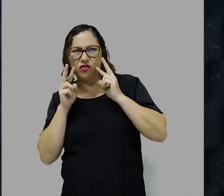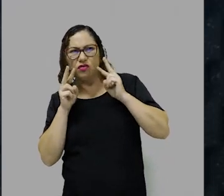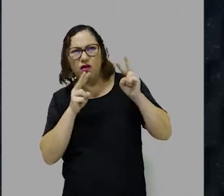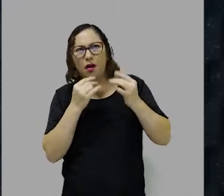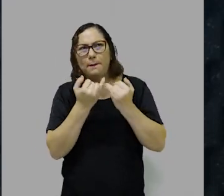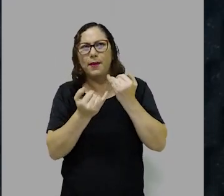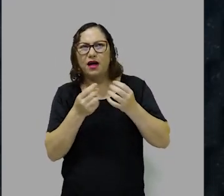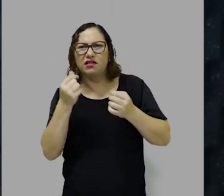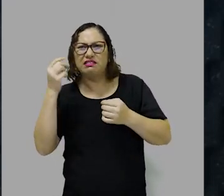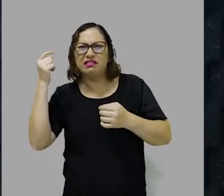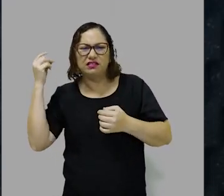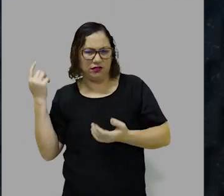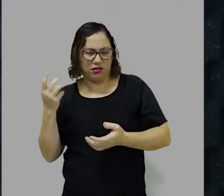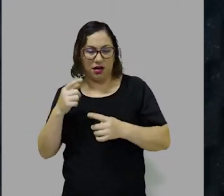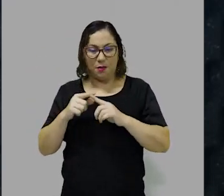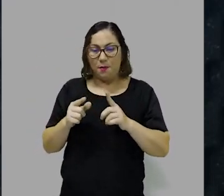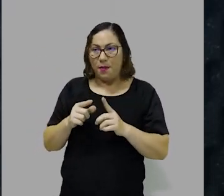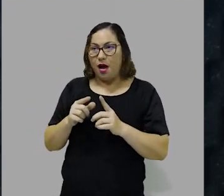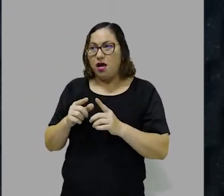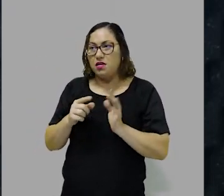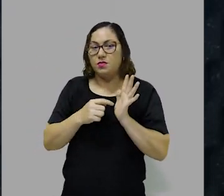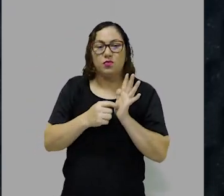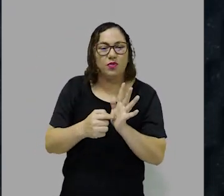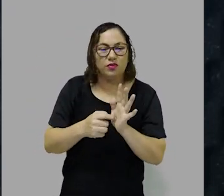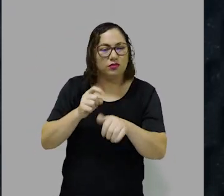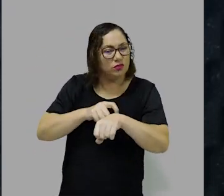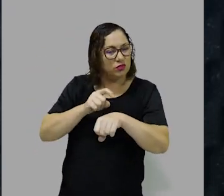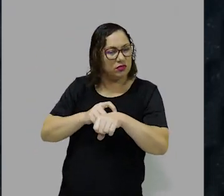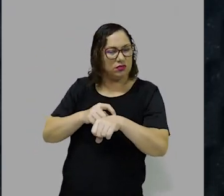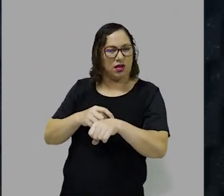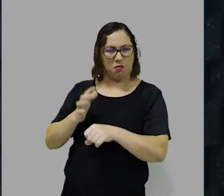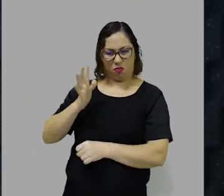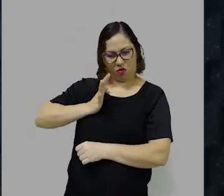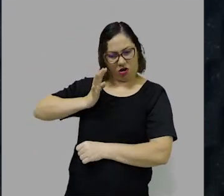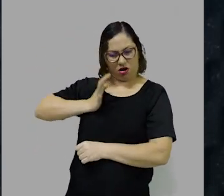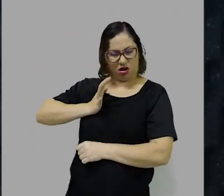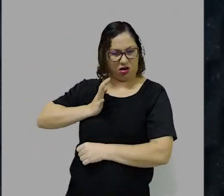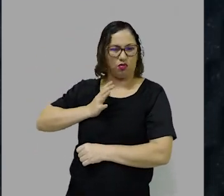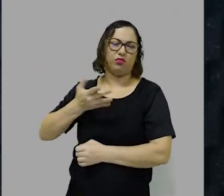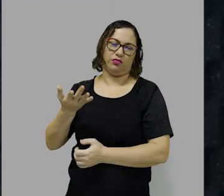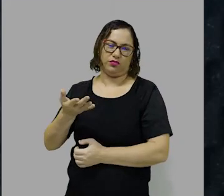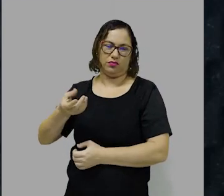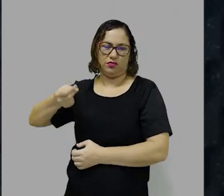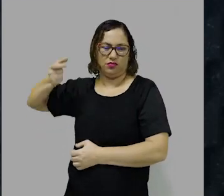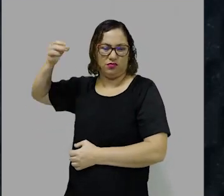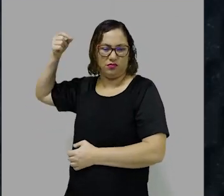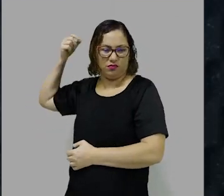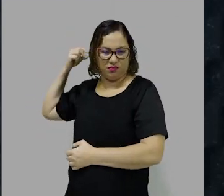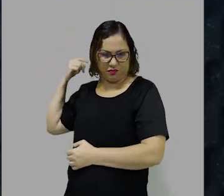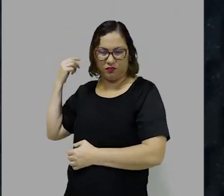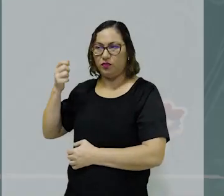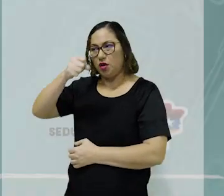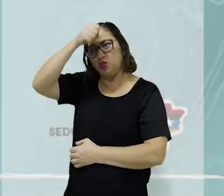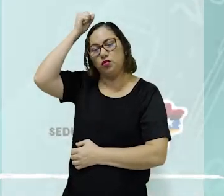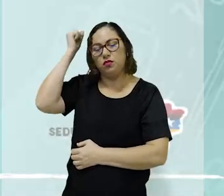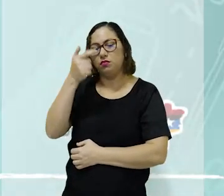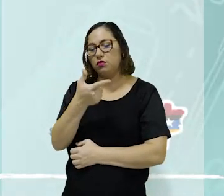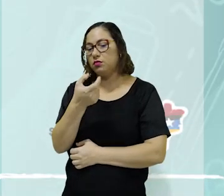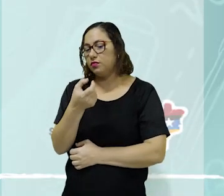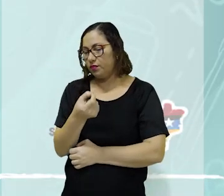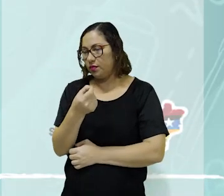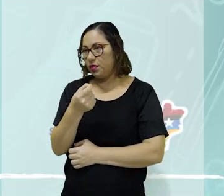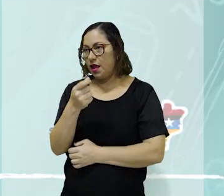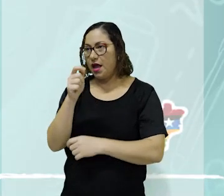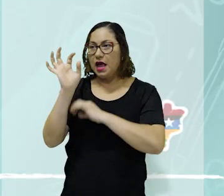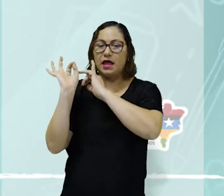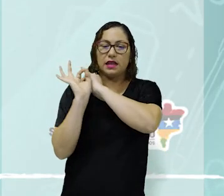uma época muito rica e muito moderna do final do século XIX, início do século XX. Então, na arquitetura, ela